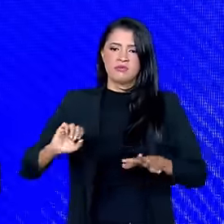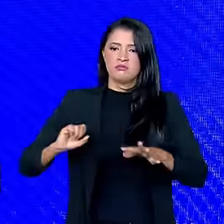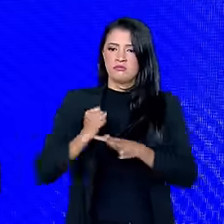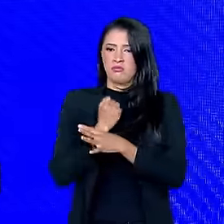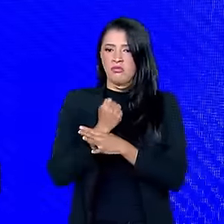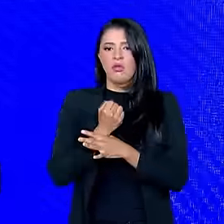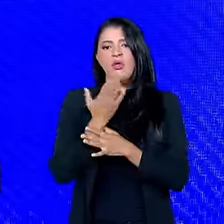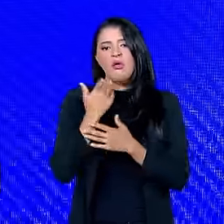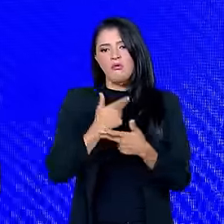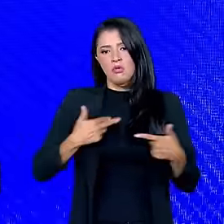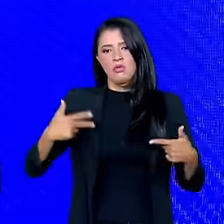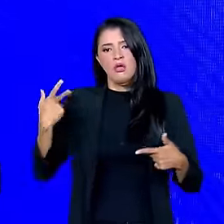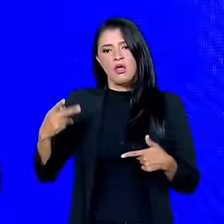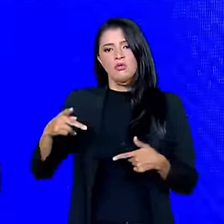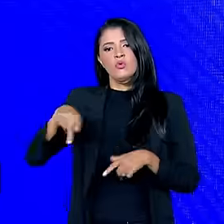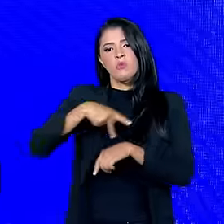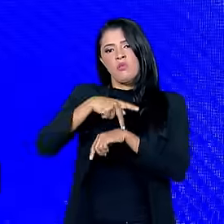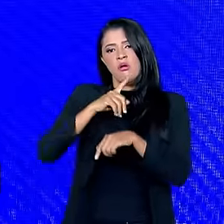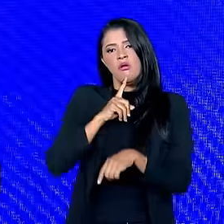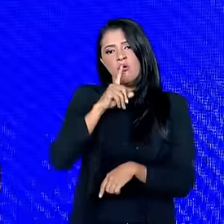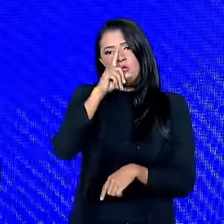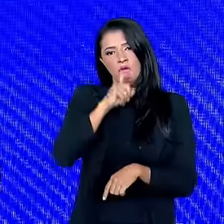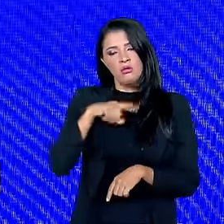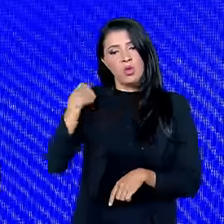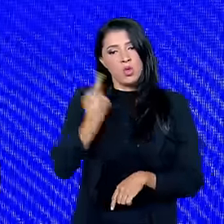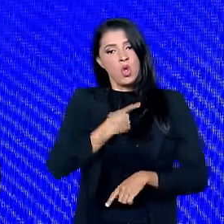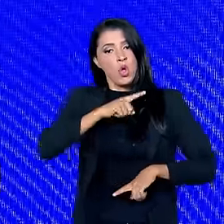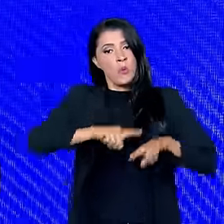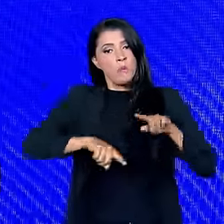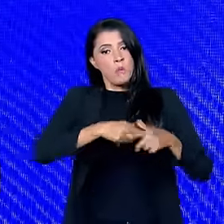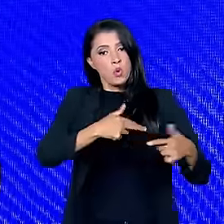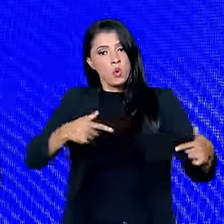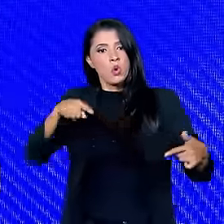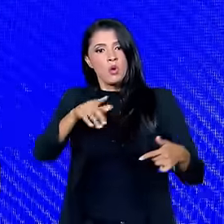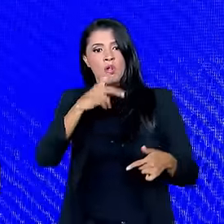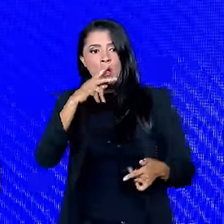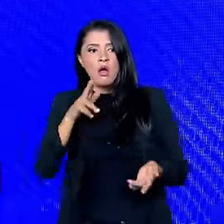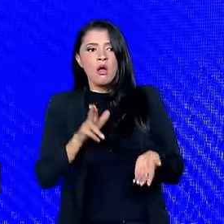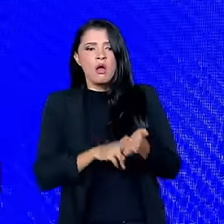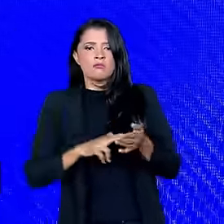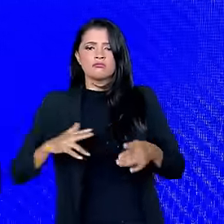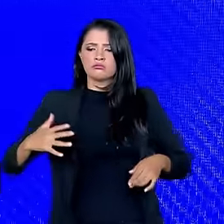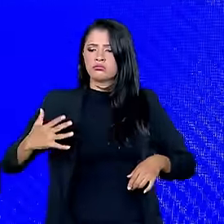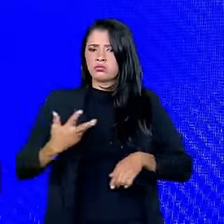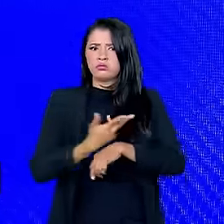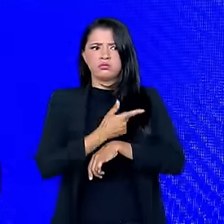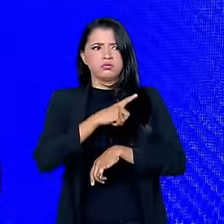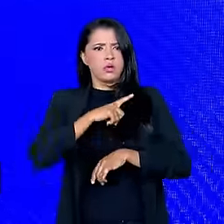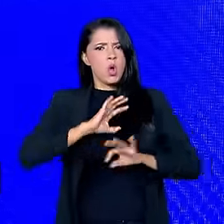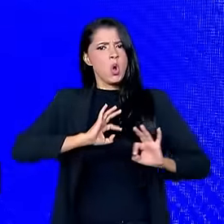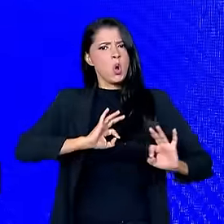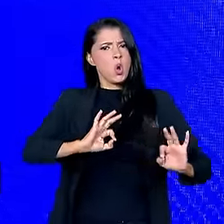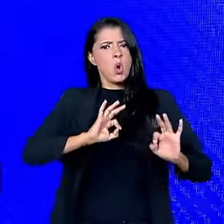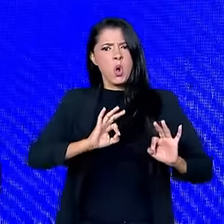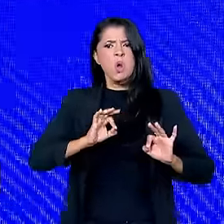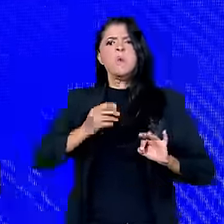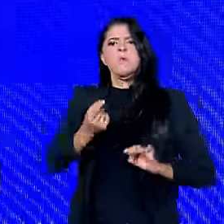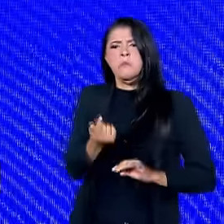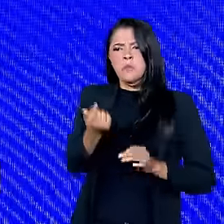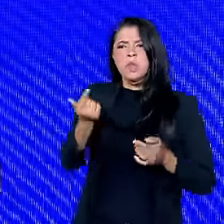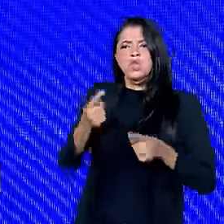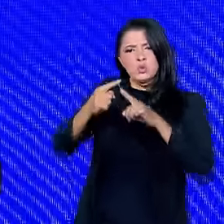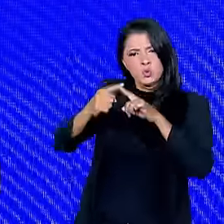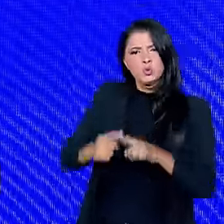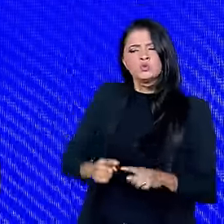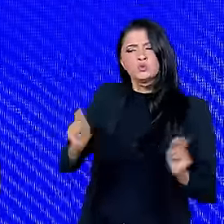alimentar catariana. Nossos produtos são reconhecidos pela alta qualidade, preços competitivos